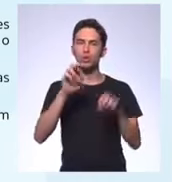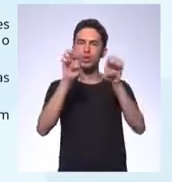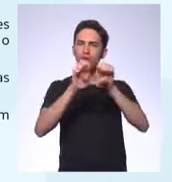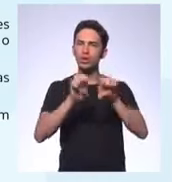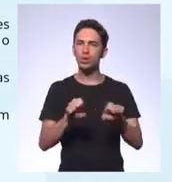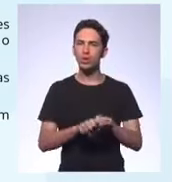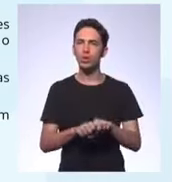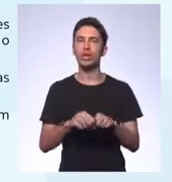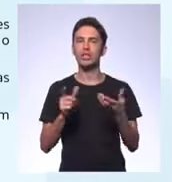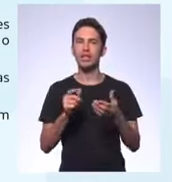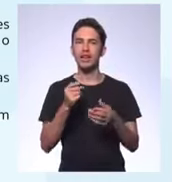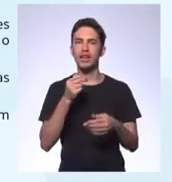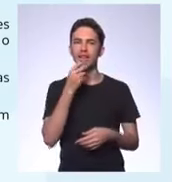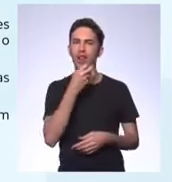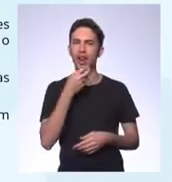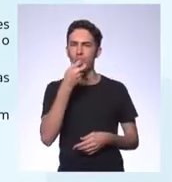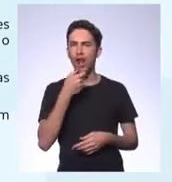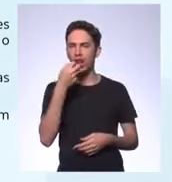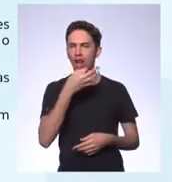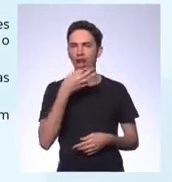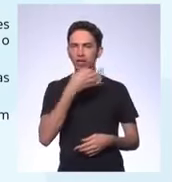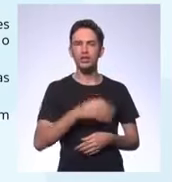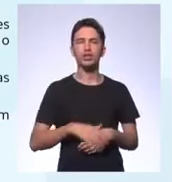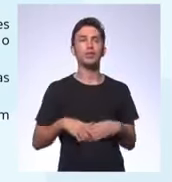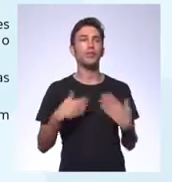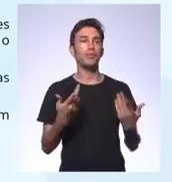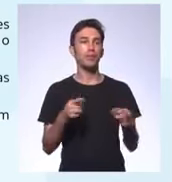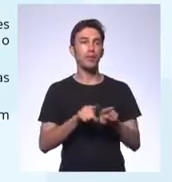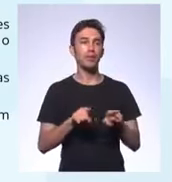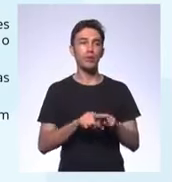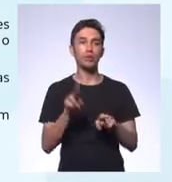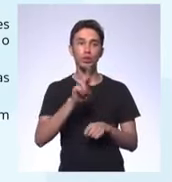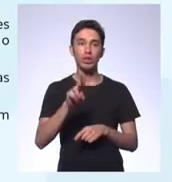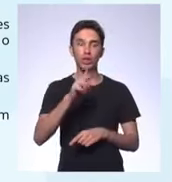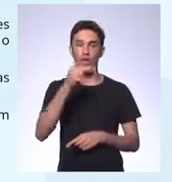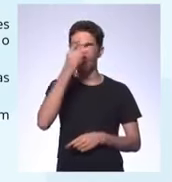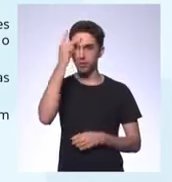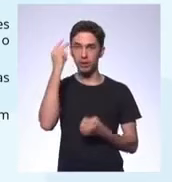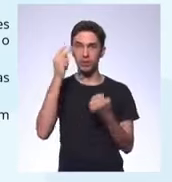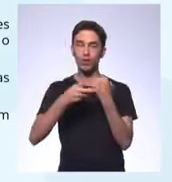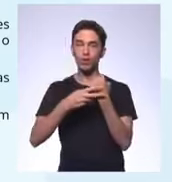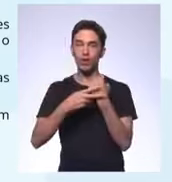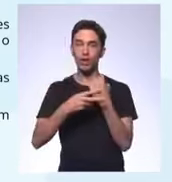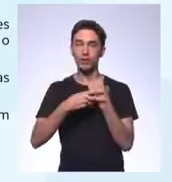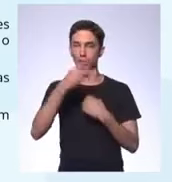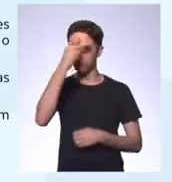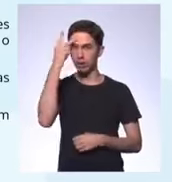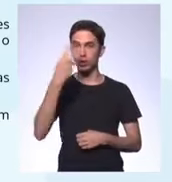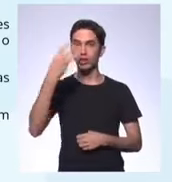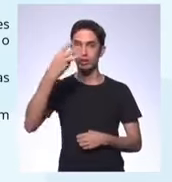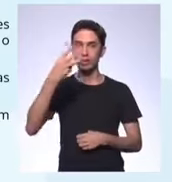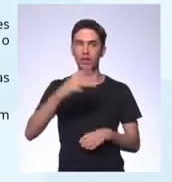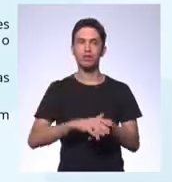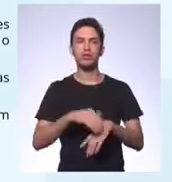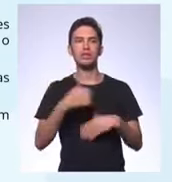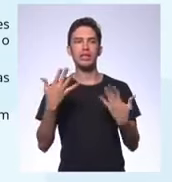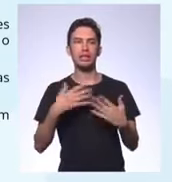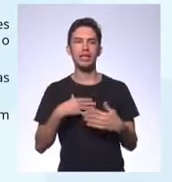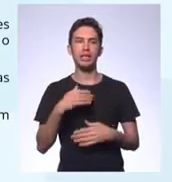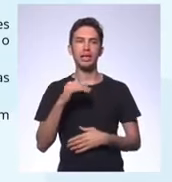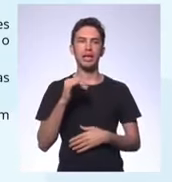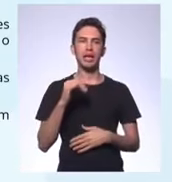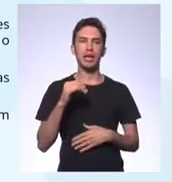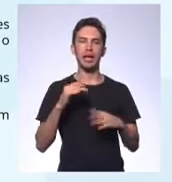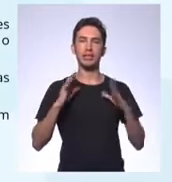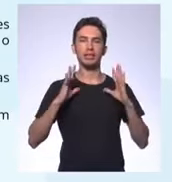que marcam a oralidade. Utilize a terceira pessoa do singular, seja imparcial,